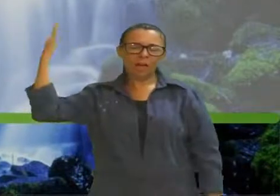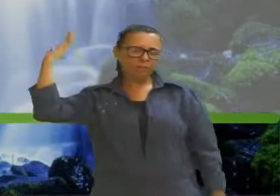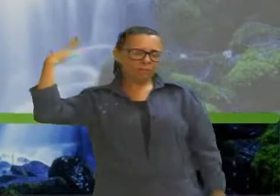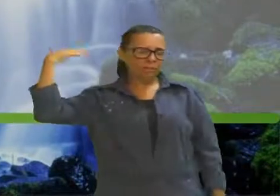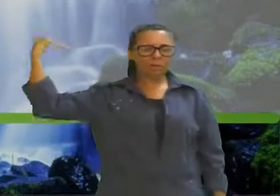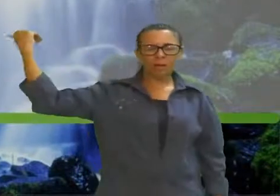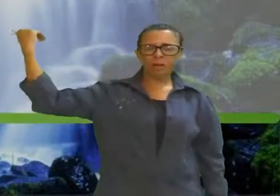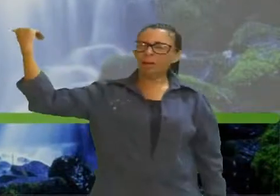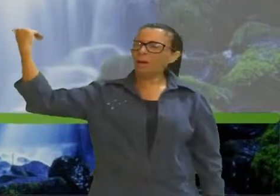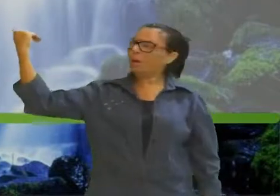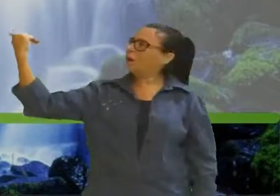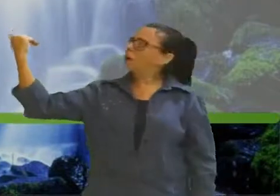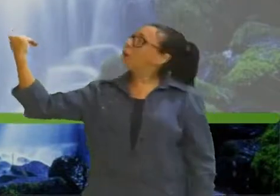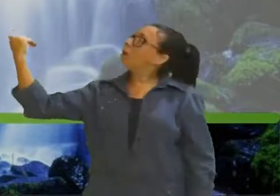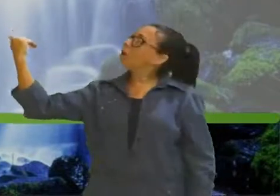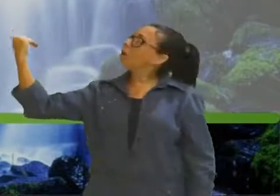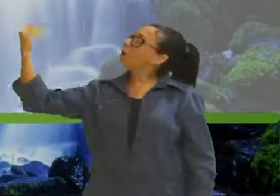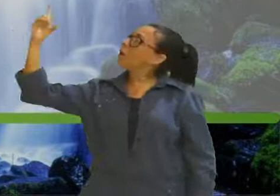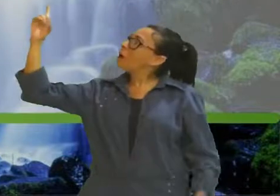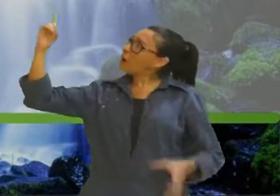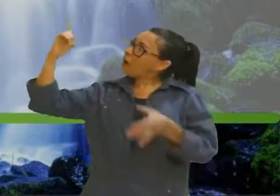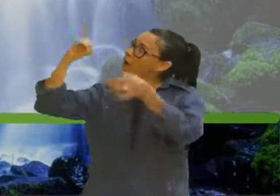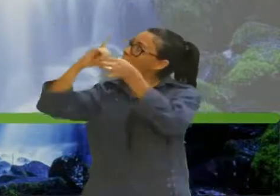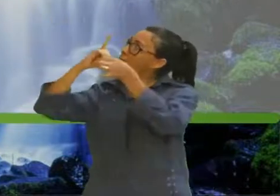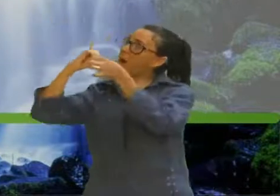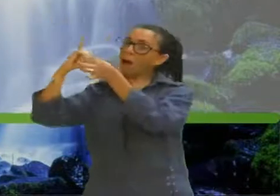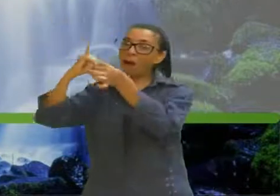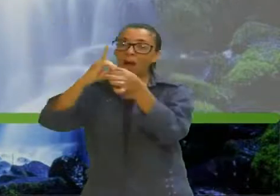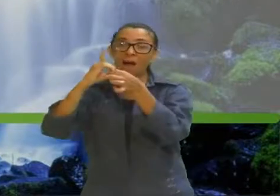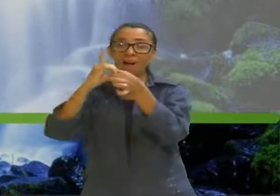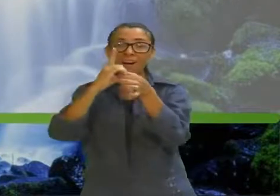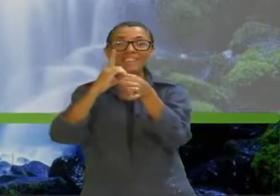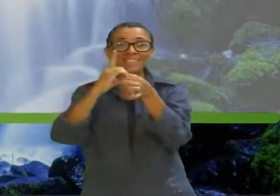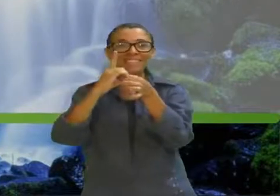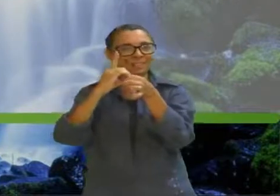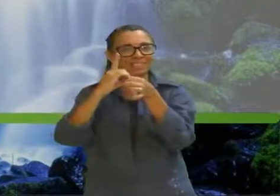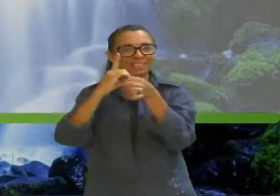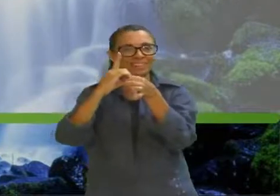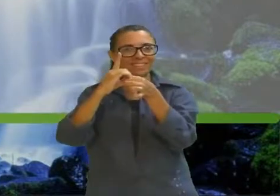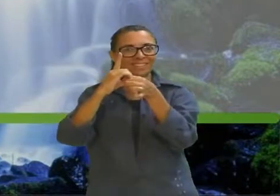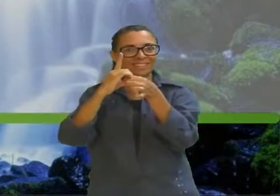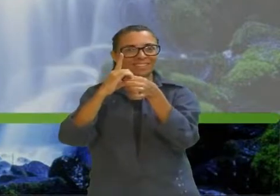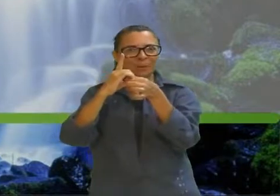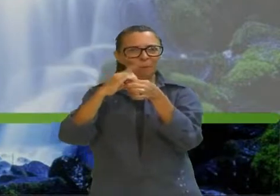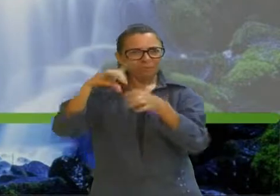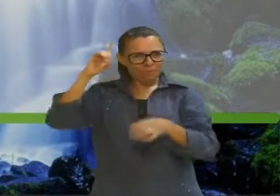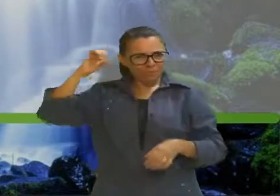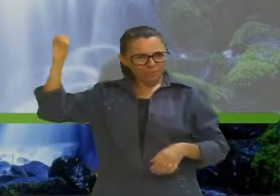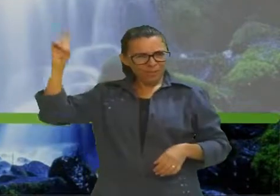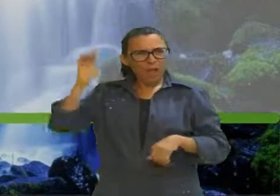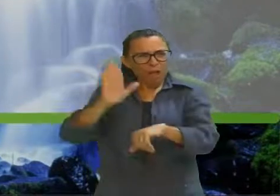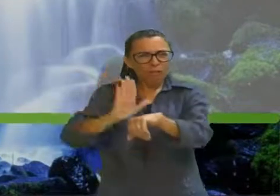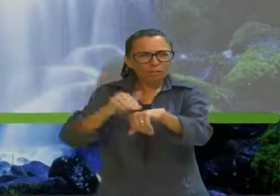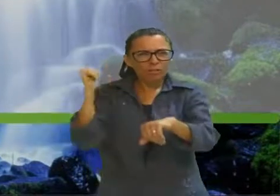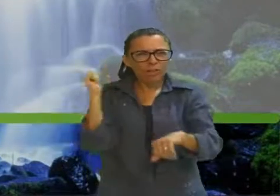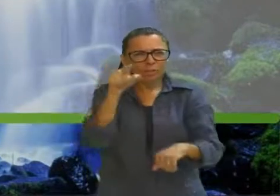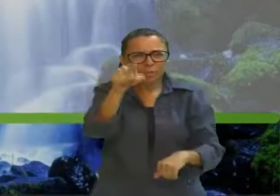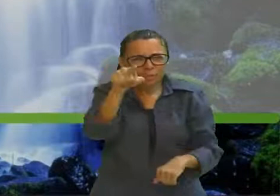da perfeita vontade de Deus. Nós estamos caminhando, nós na verdade estamos marchando para